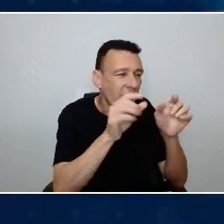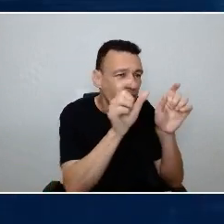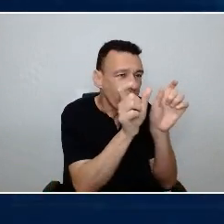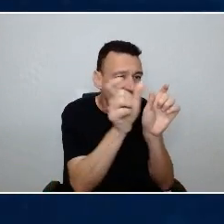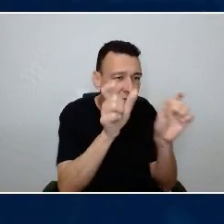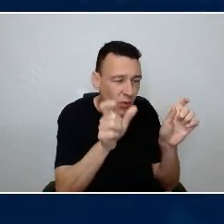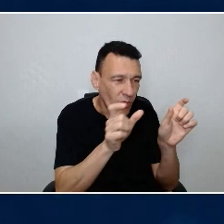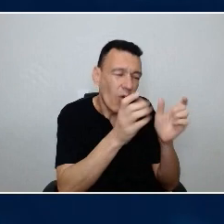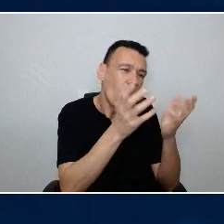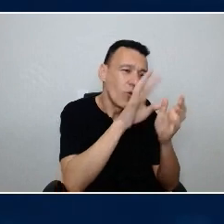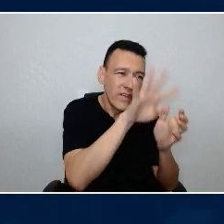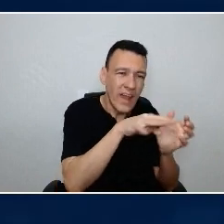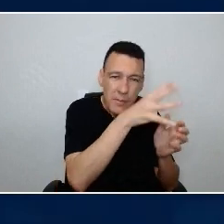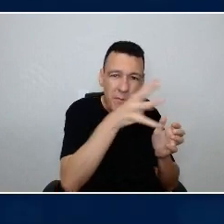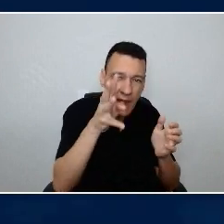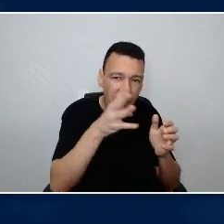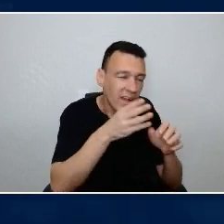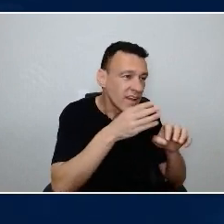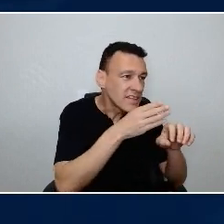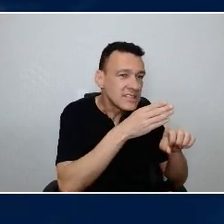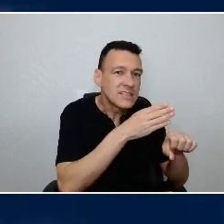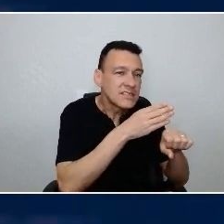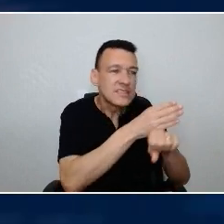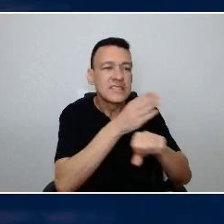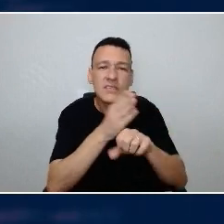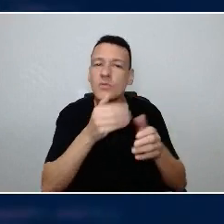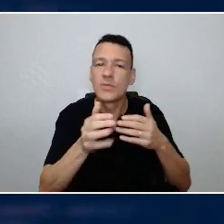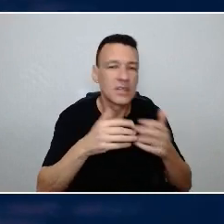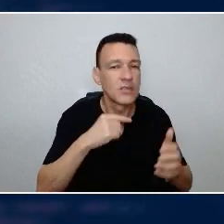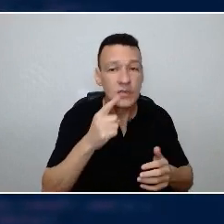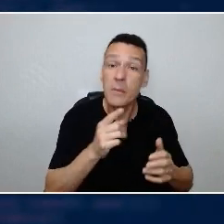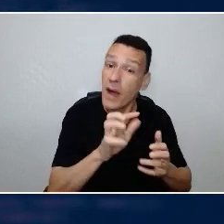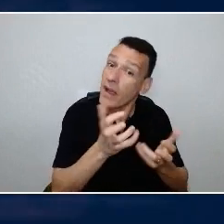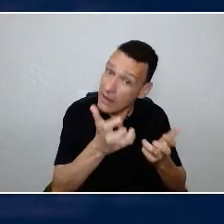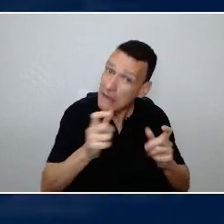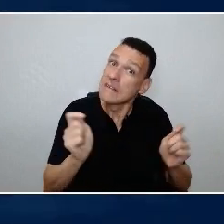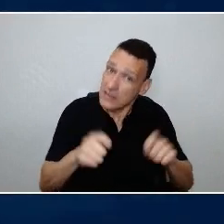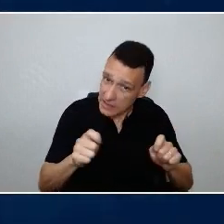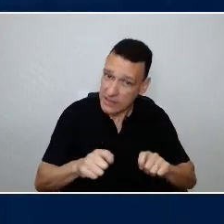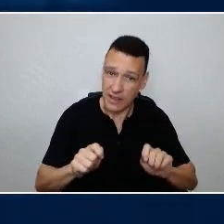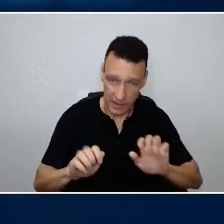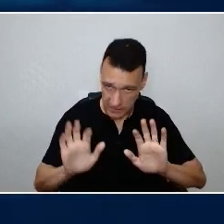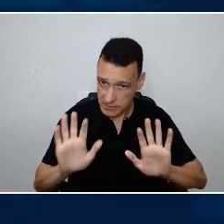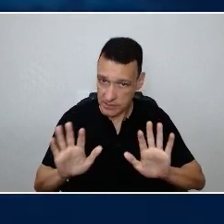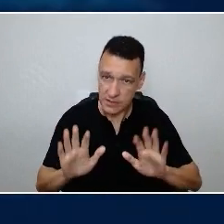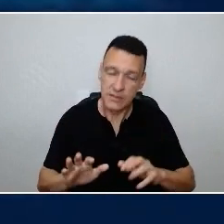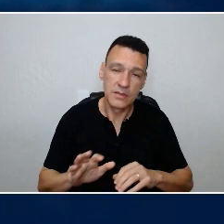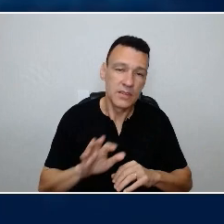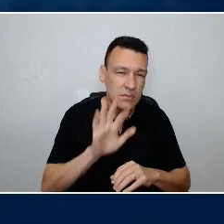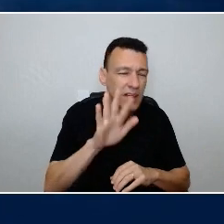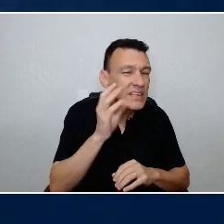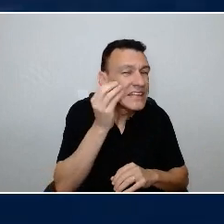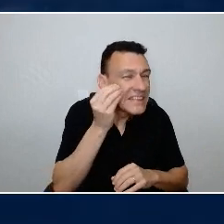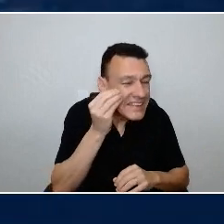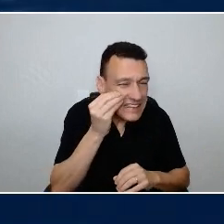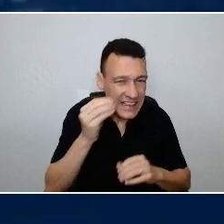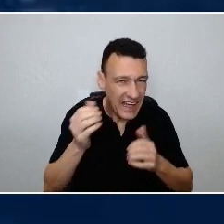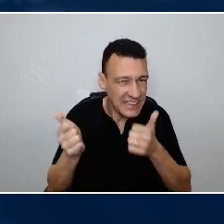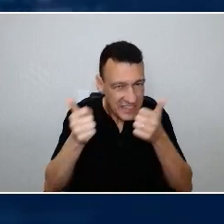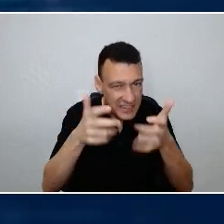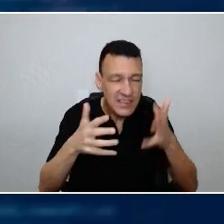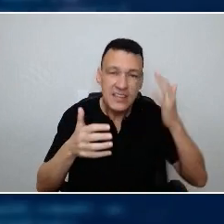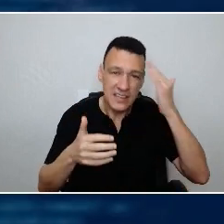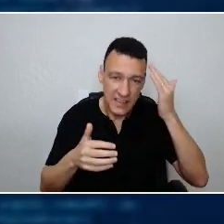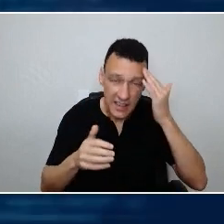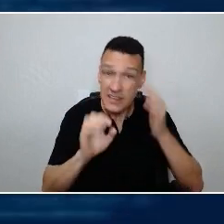precise também existem estratégias para tal mas vamos tr né Vamos tentar entender que modelando corretamente